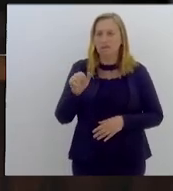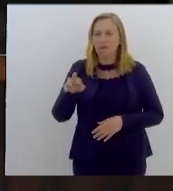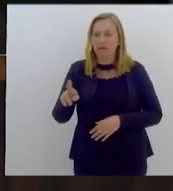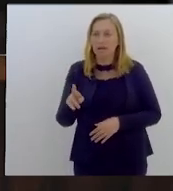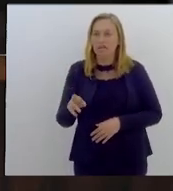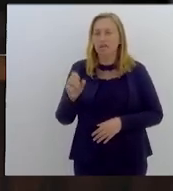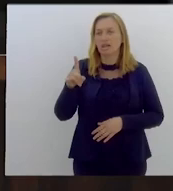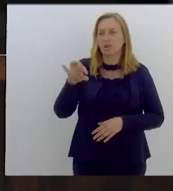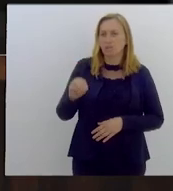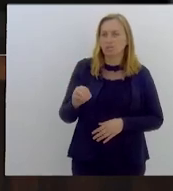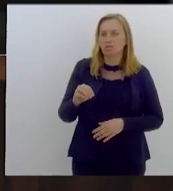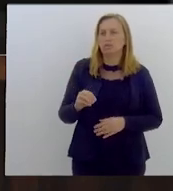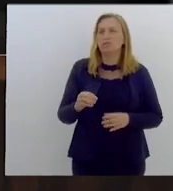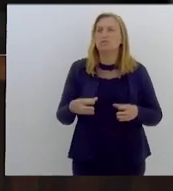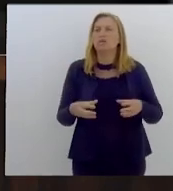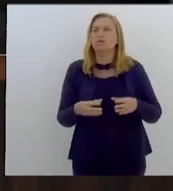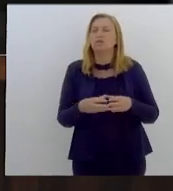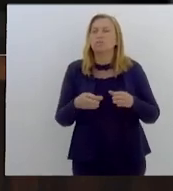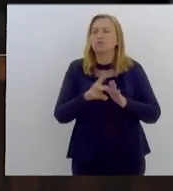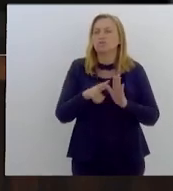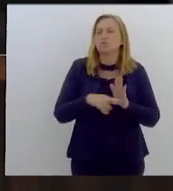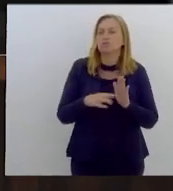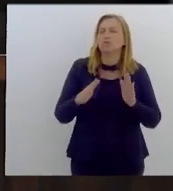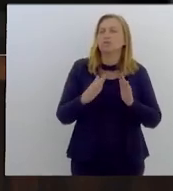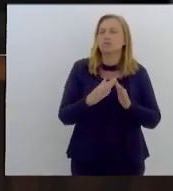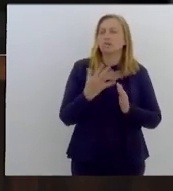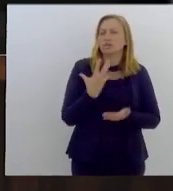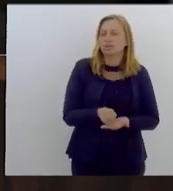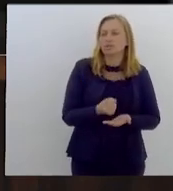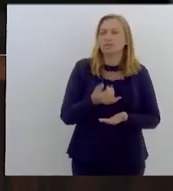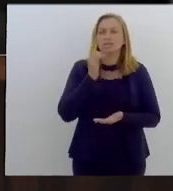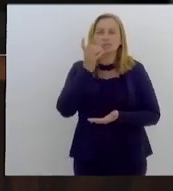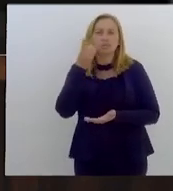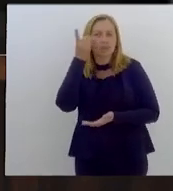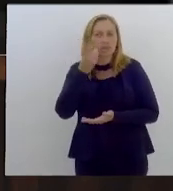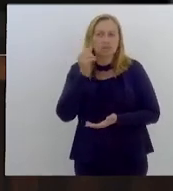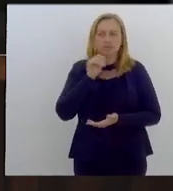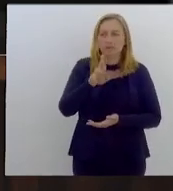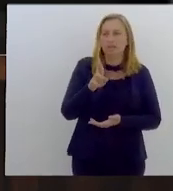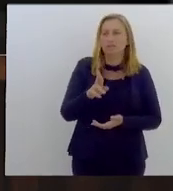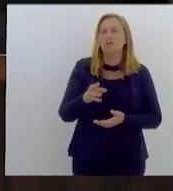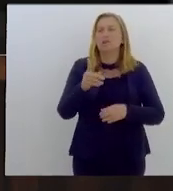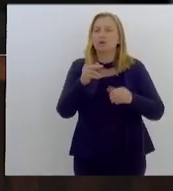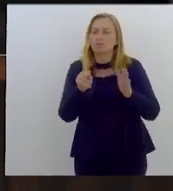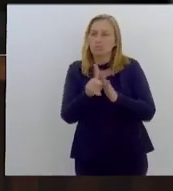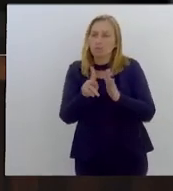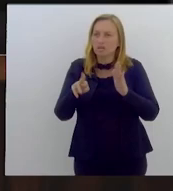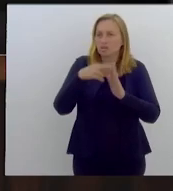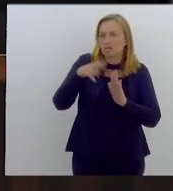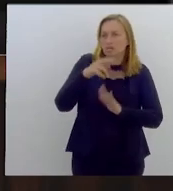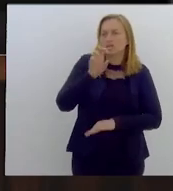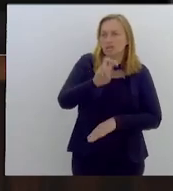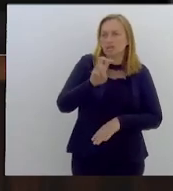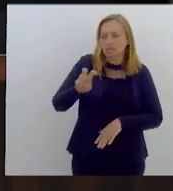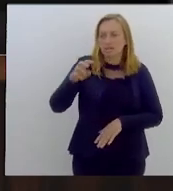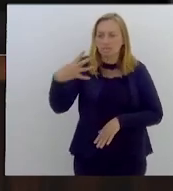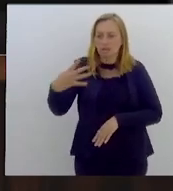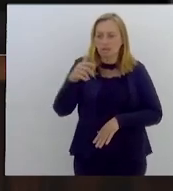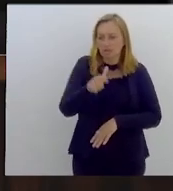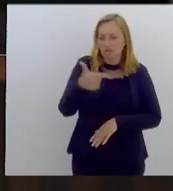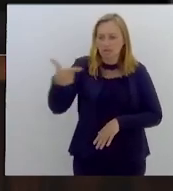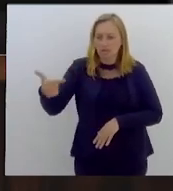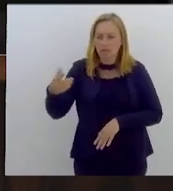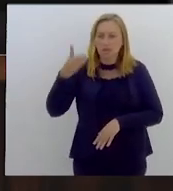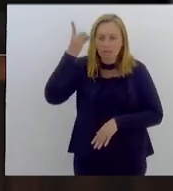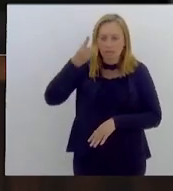Castro, parecer da comissão de normas, favorável, relator, deputado Rosenberg Reis. Projeto de resolução 554-22, de autoria do deputado